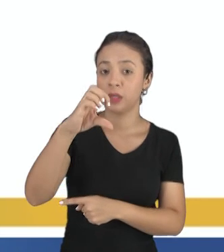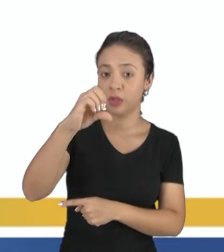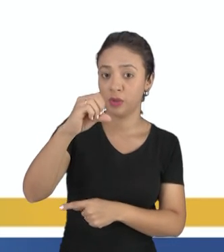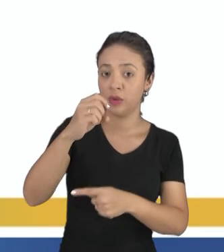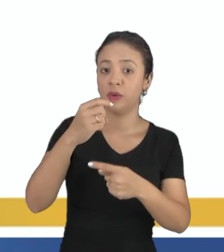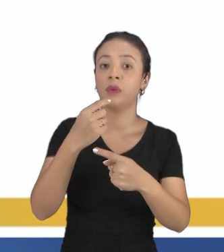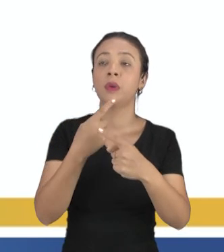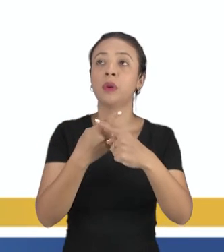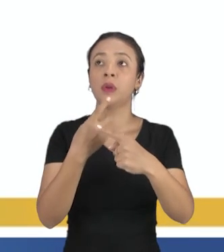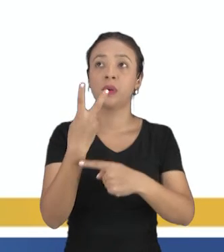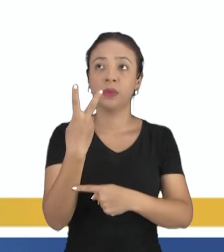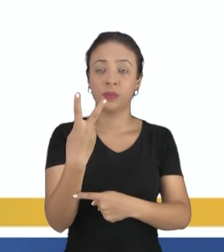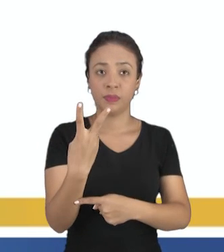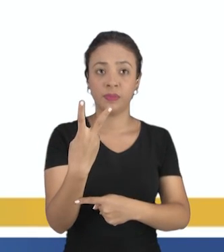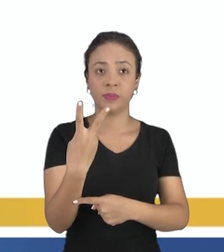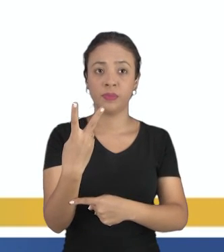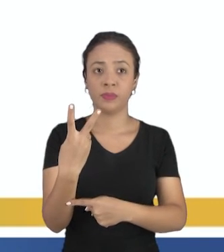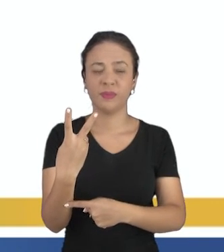2,